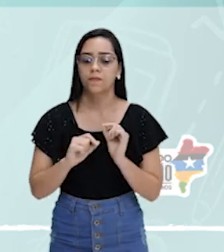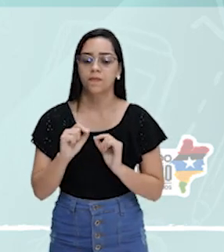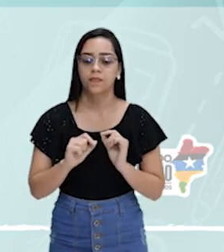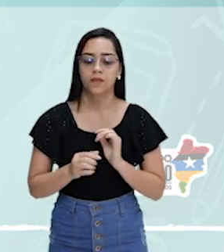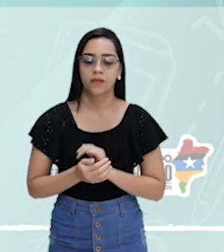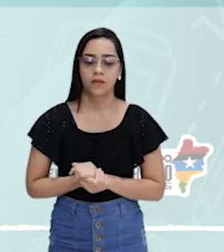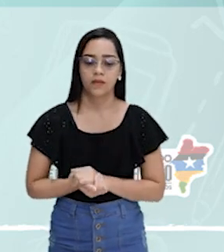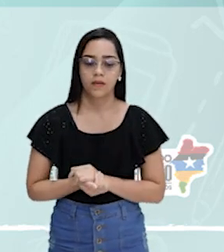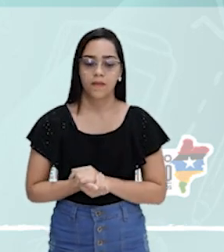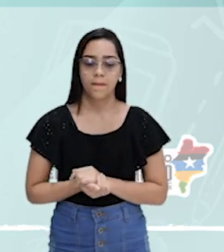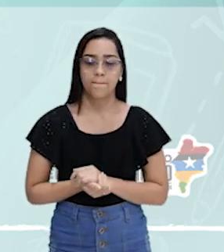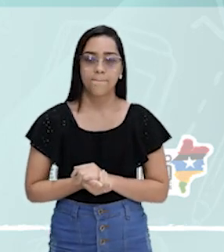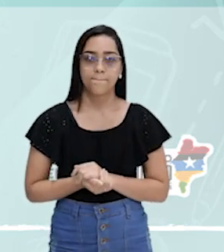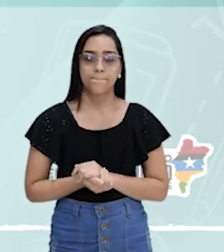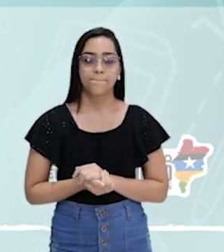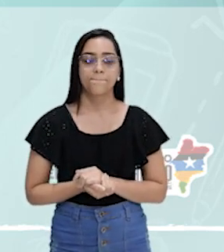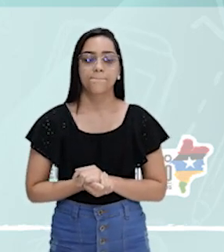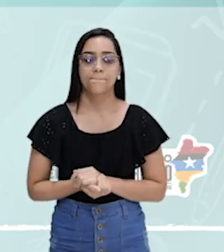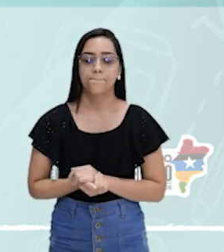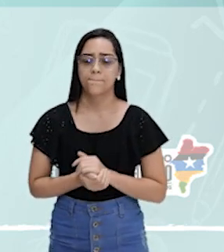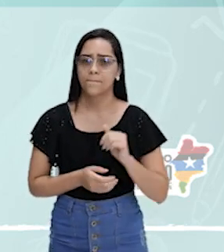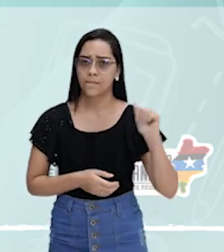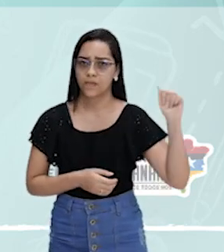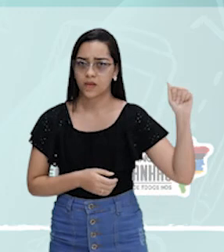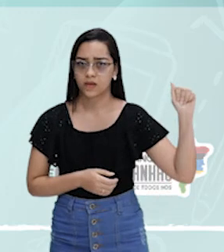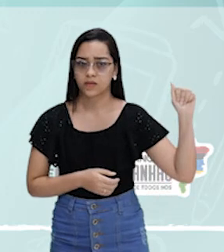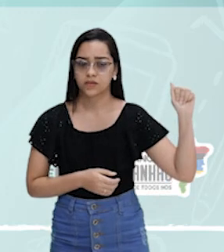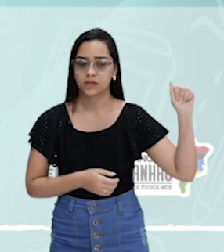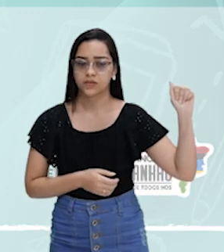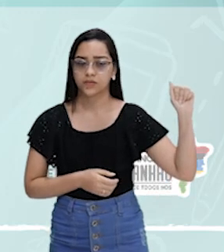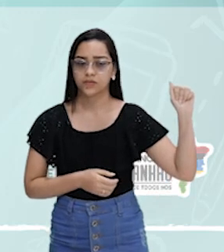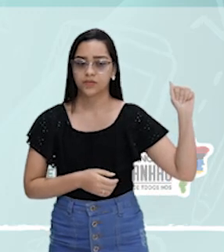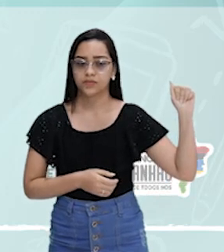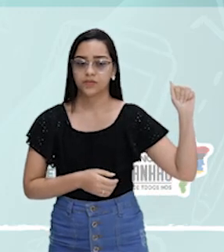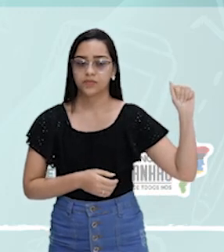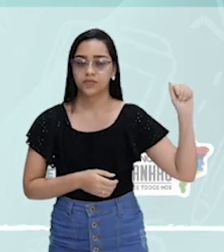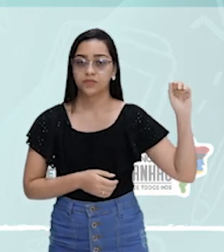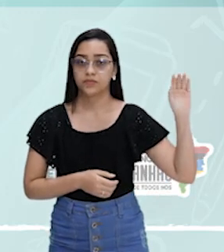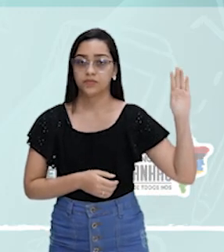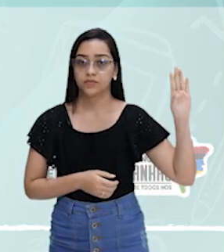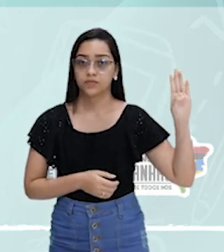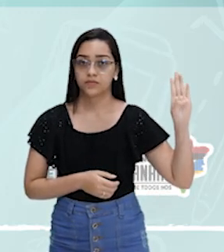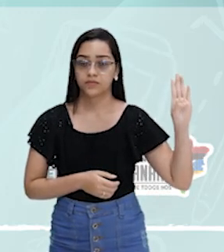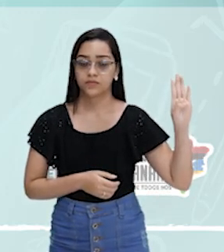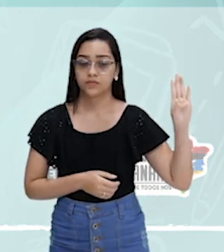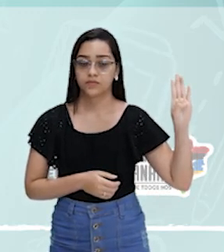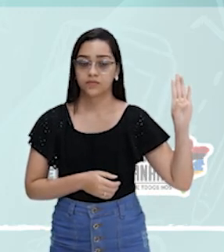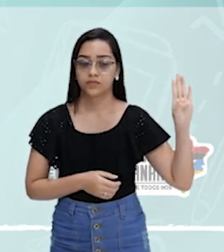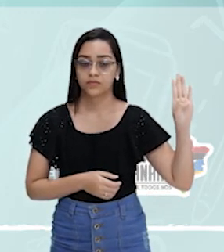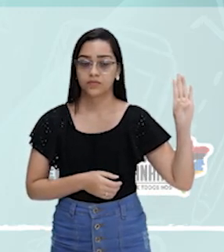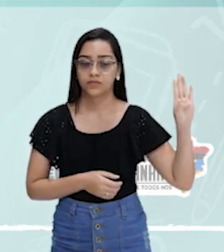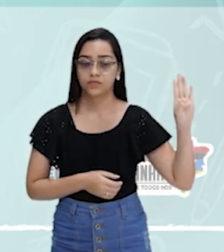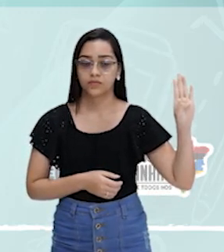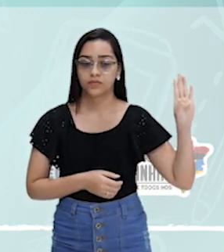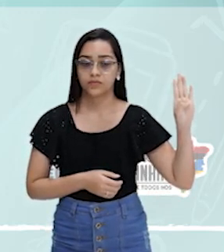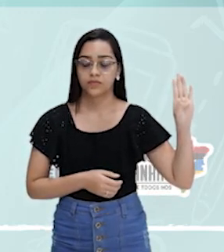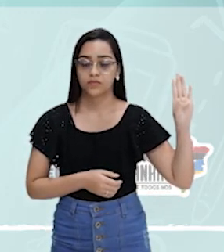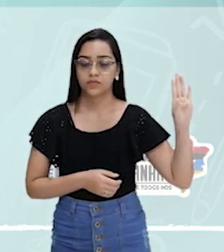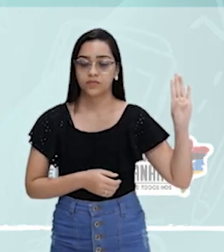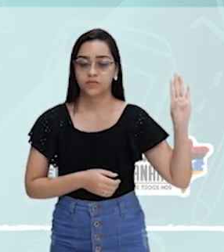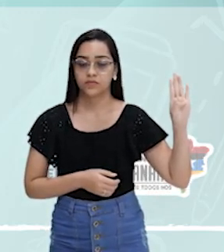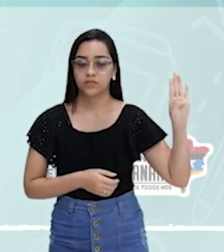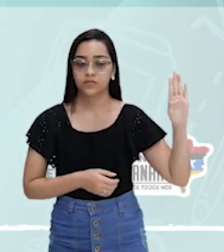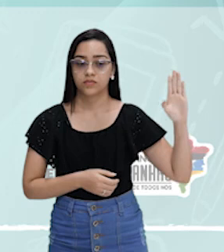foi? É o embarque e o desembarque dos passageiros? É o estresse dos passageiros no